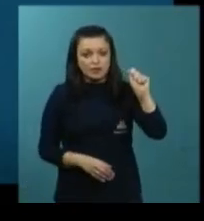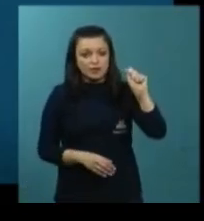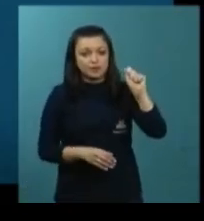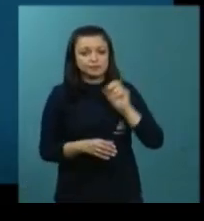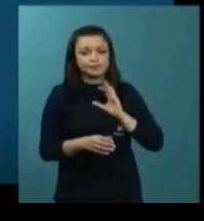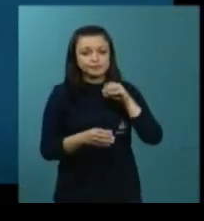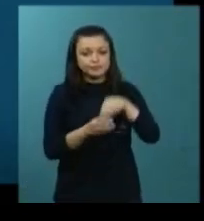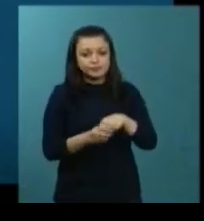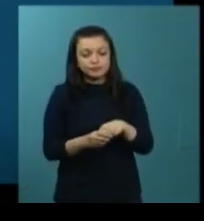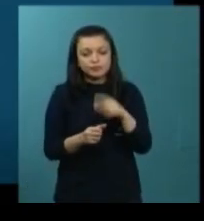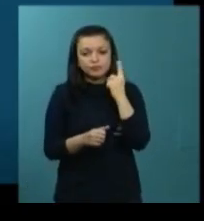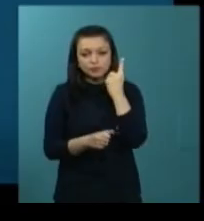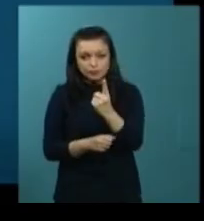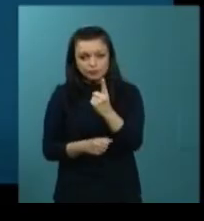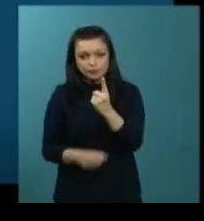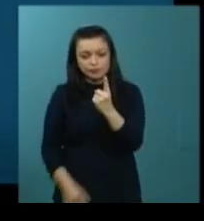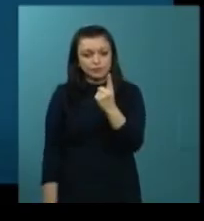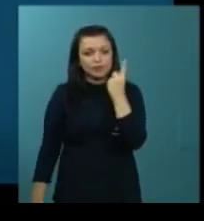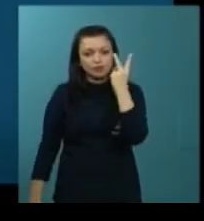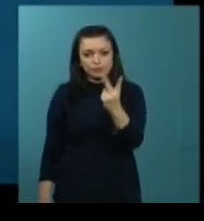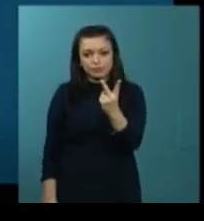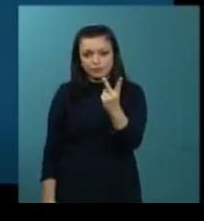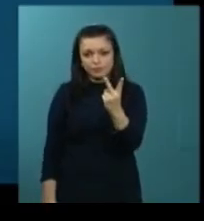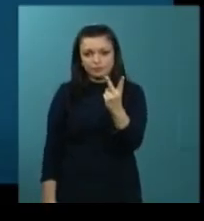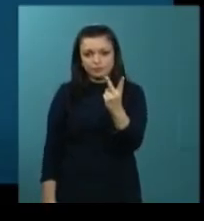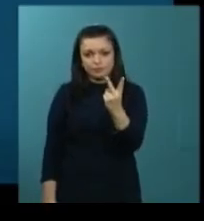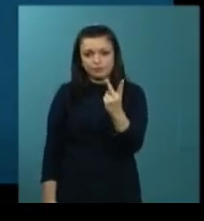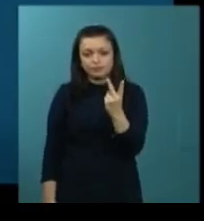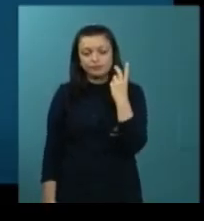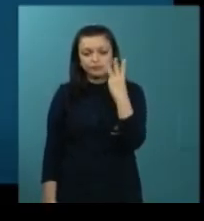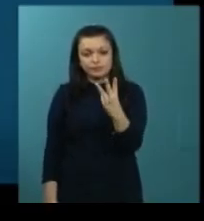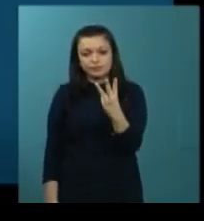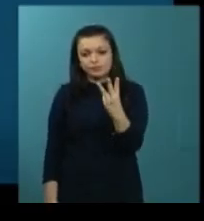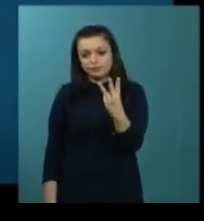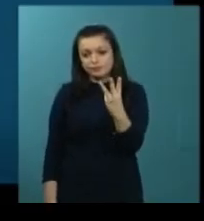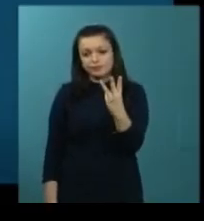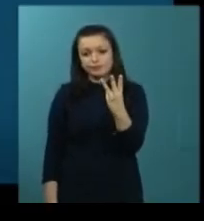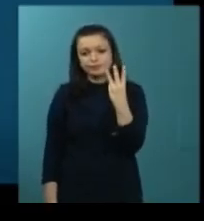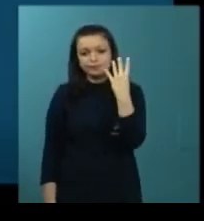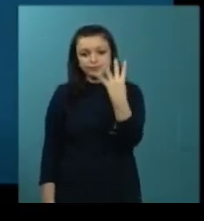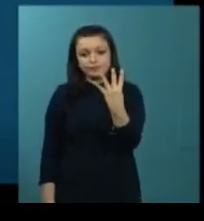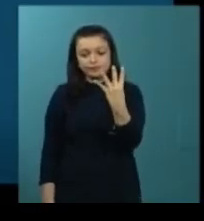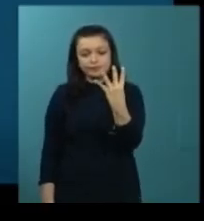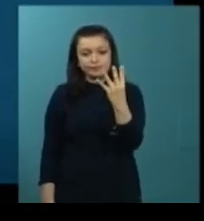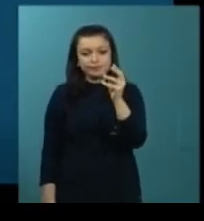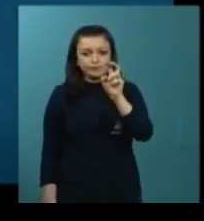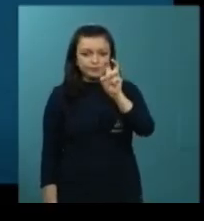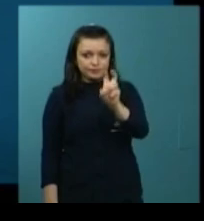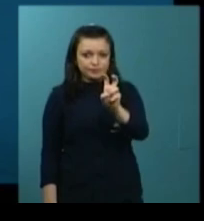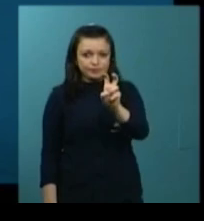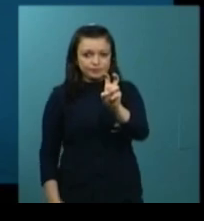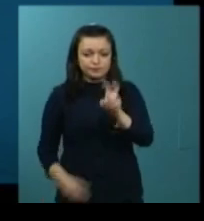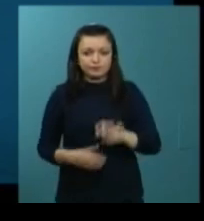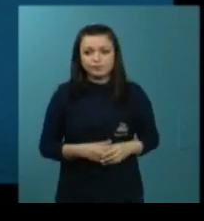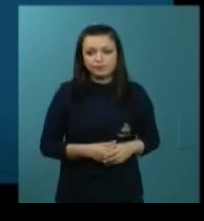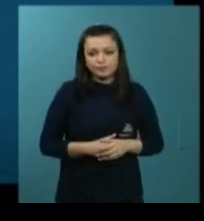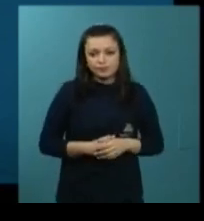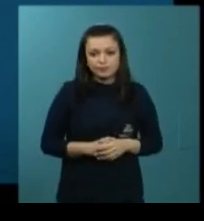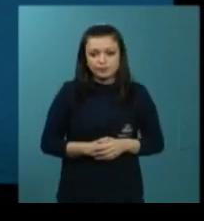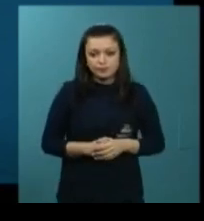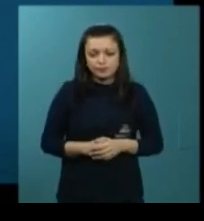elementos 1, 2, 3, 4 e